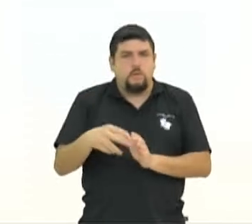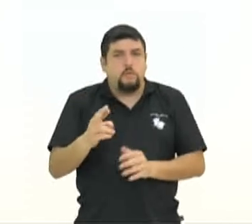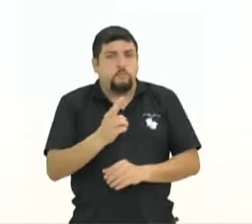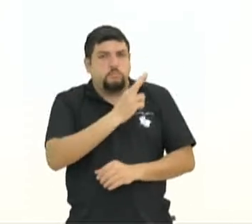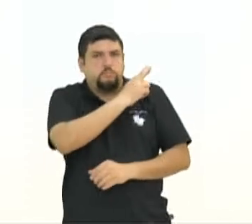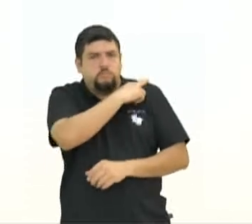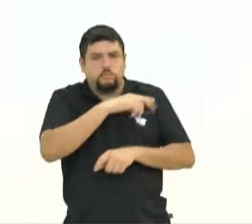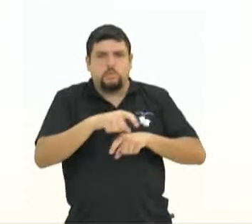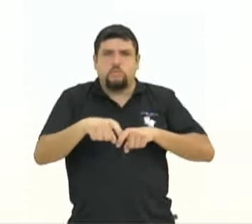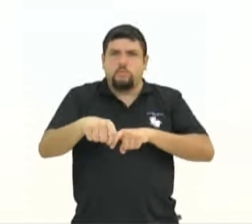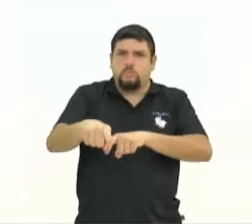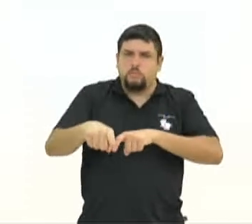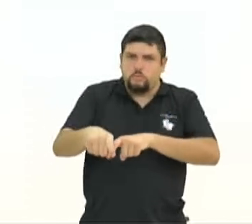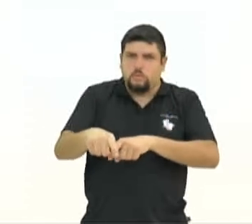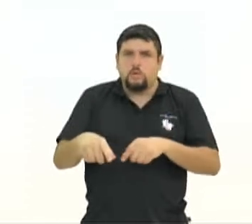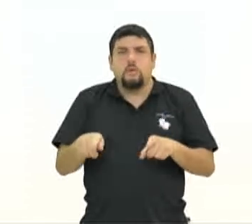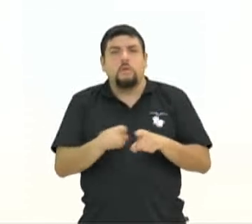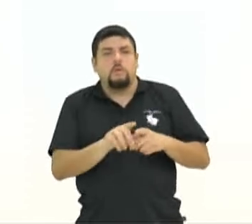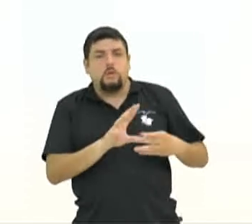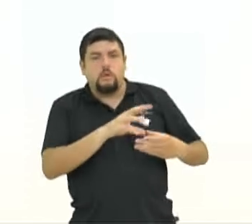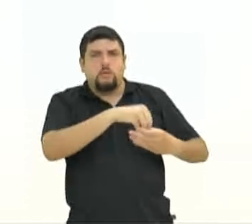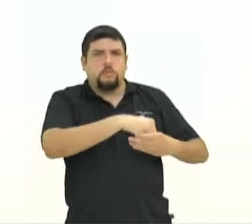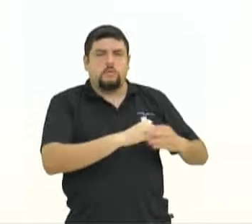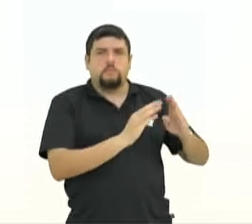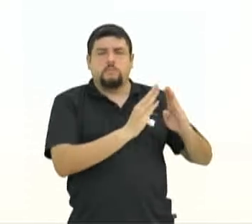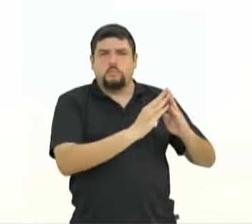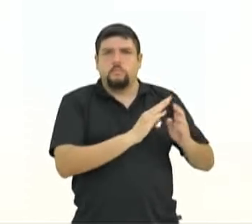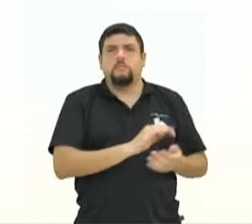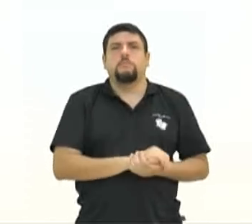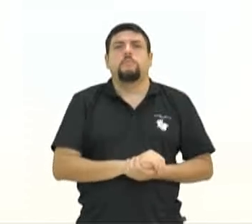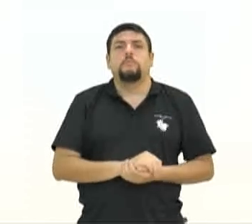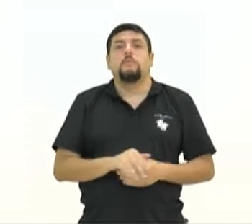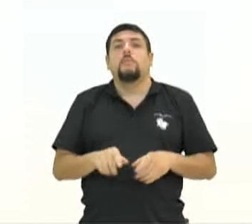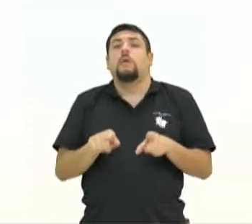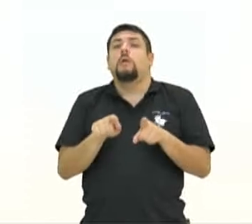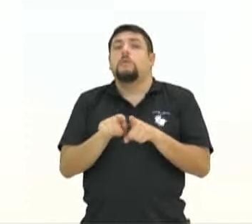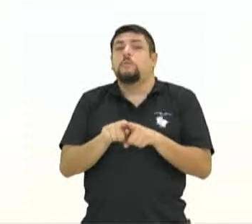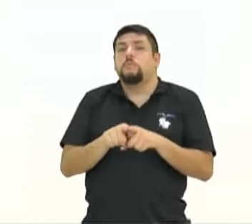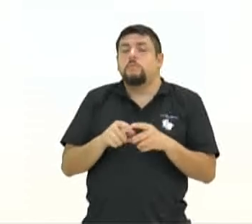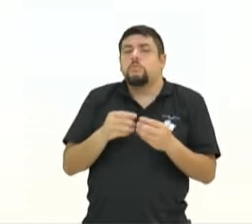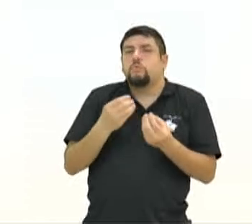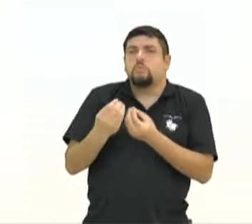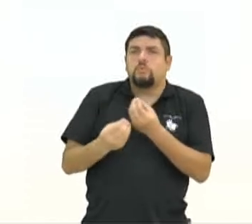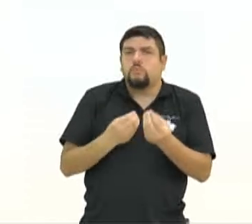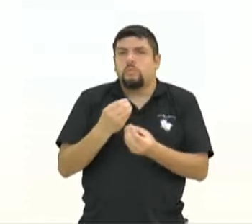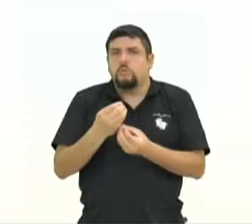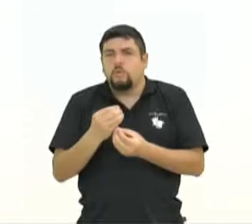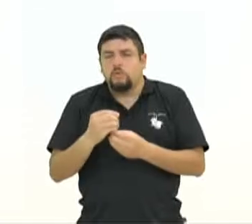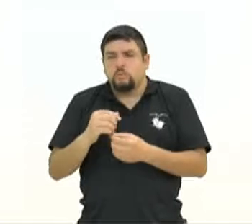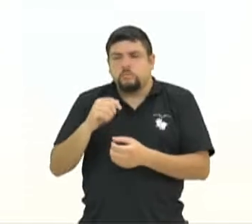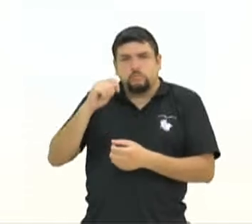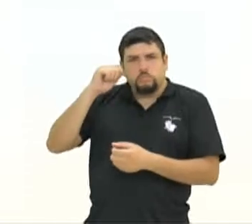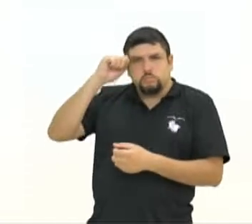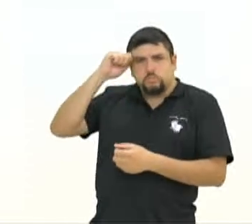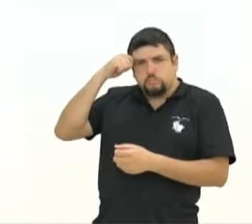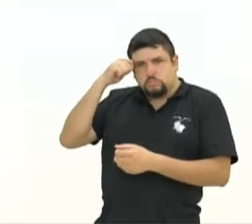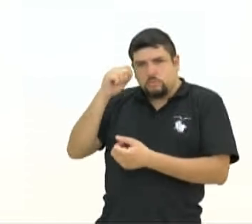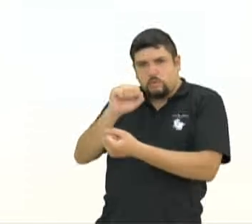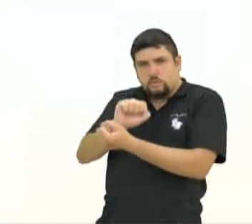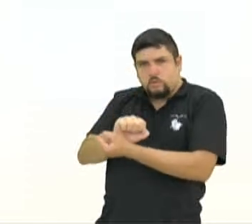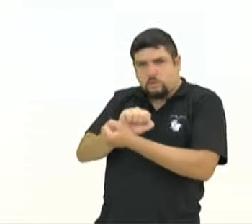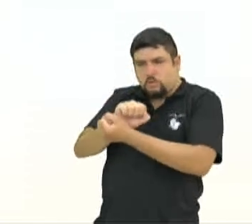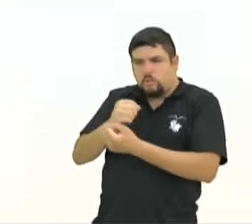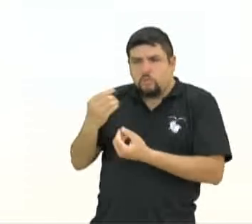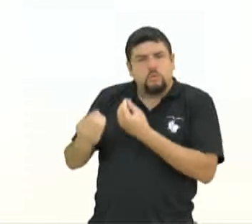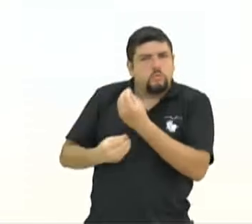Atividades rurais e atividades domésticas. Era levado em consideração a proximidade que esse escravo tinha com o comportamento,